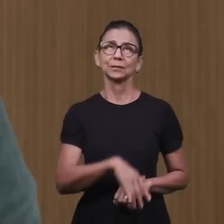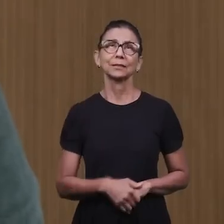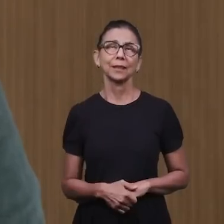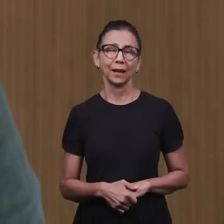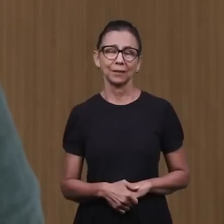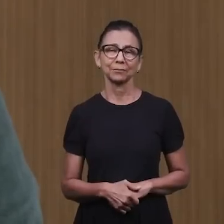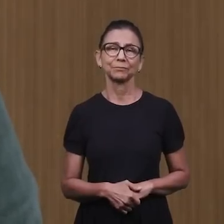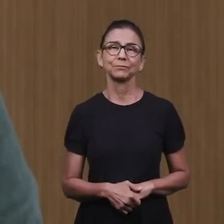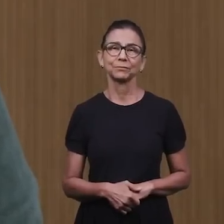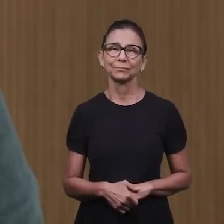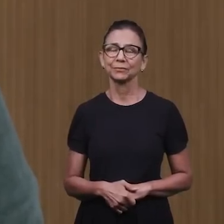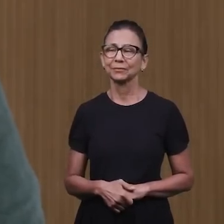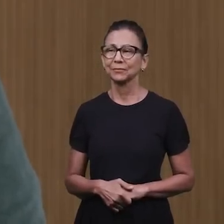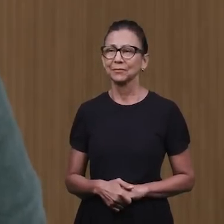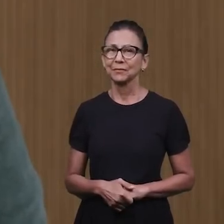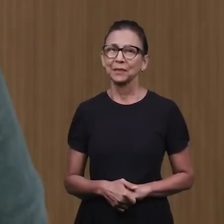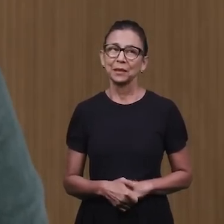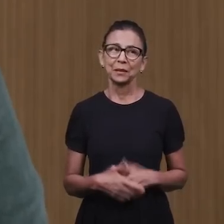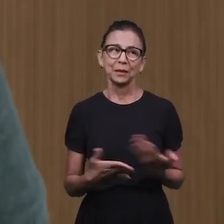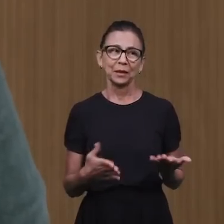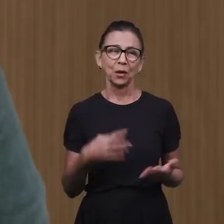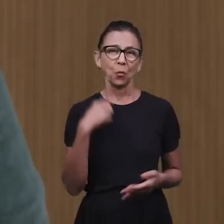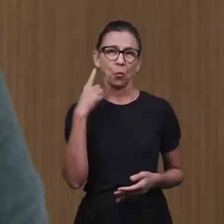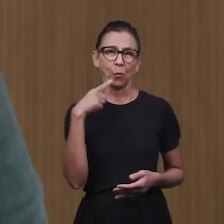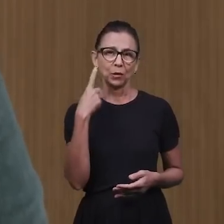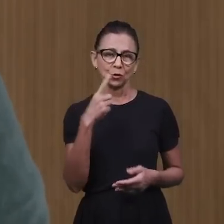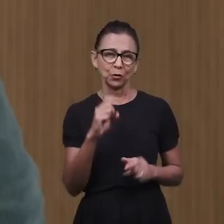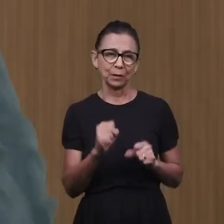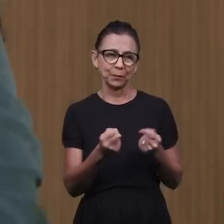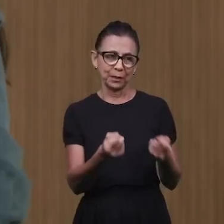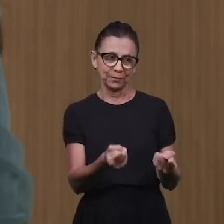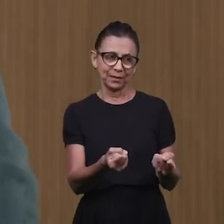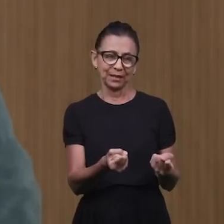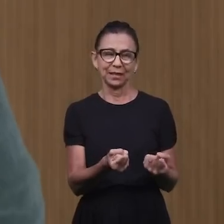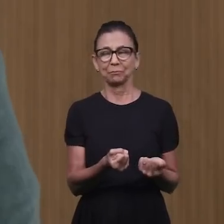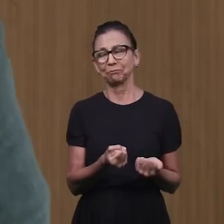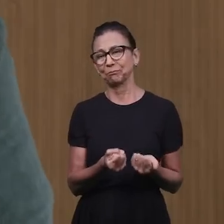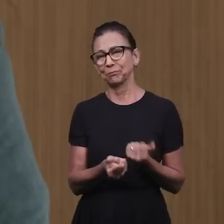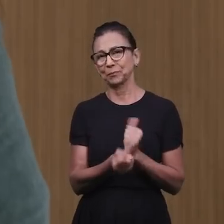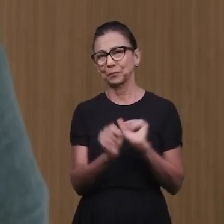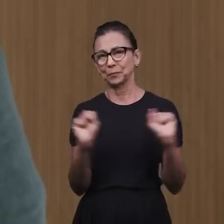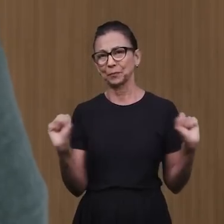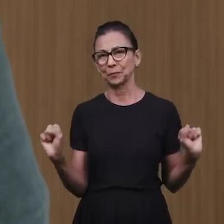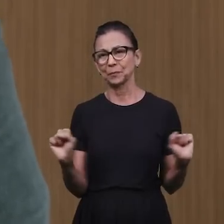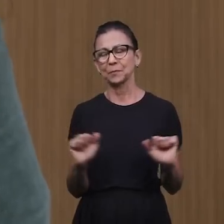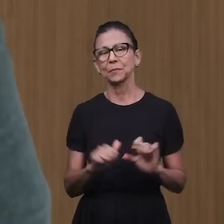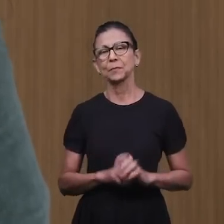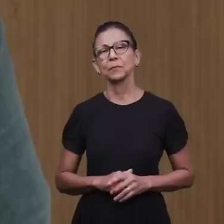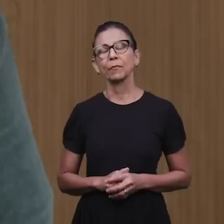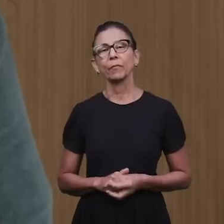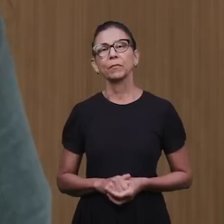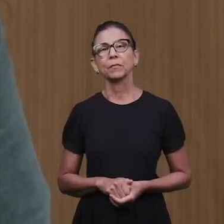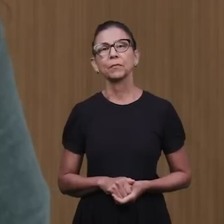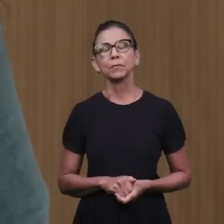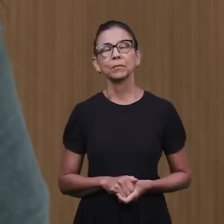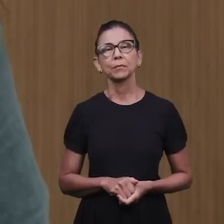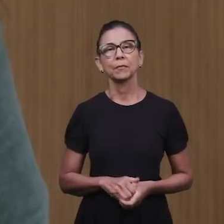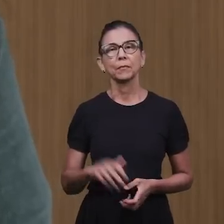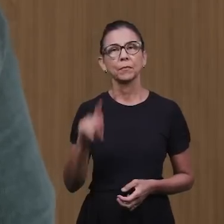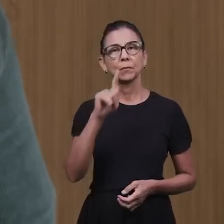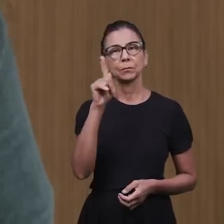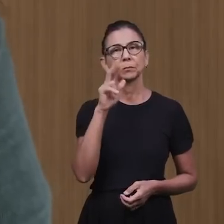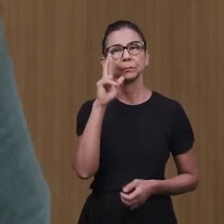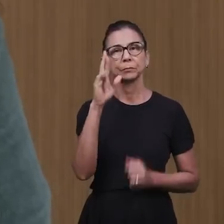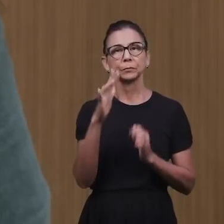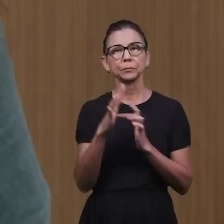A paz do Senhor. Meu nome é Juliana Ramos, que nós temos outra Juliana, né? Então estou me identificando. Eu sou da Igreja